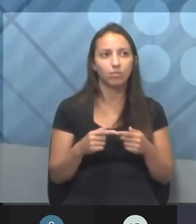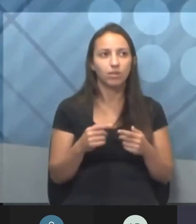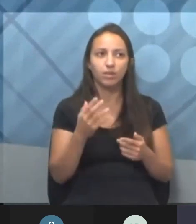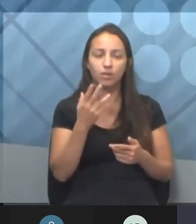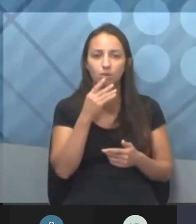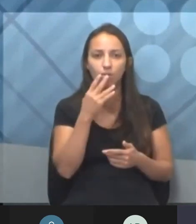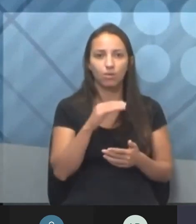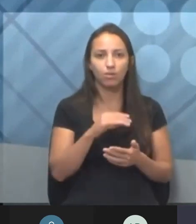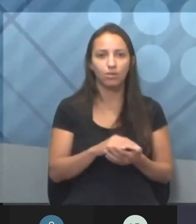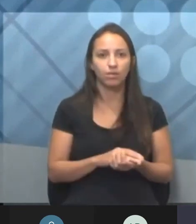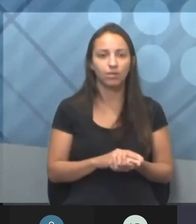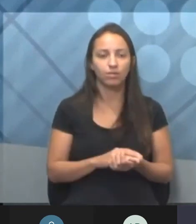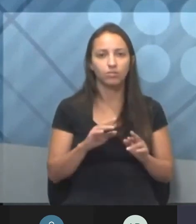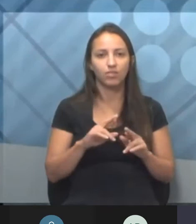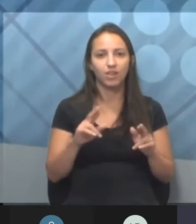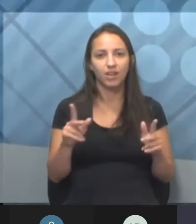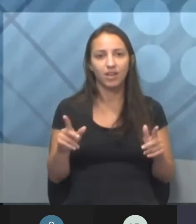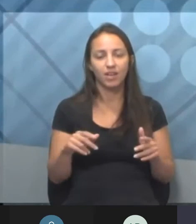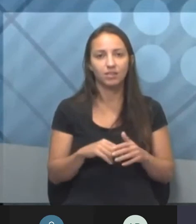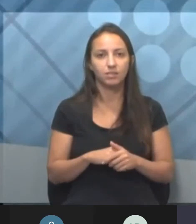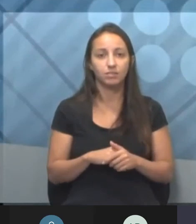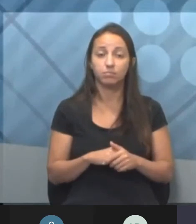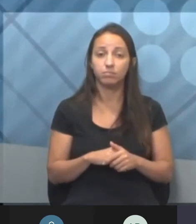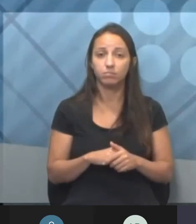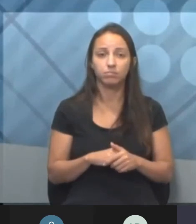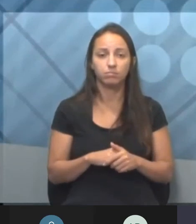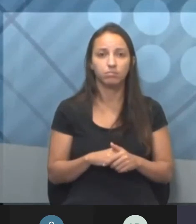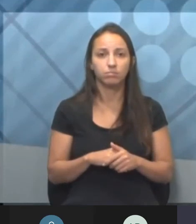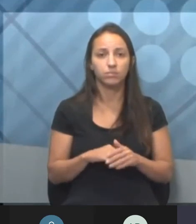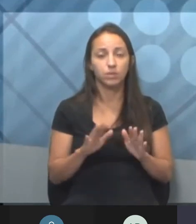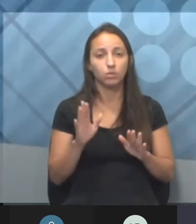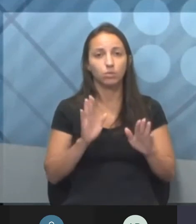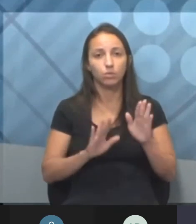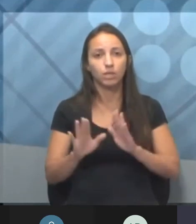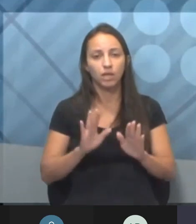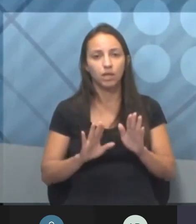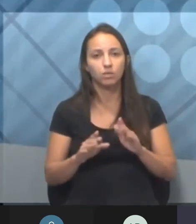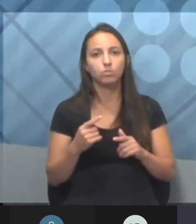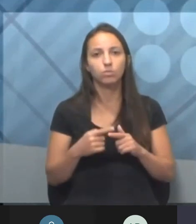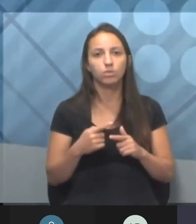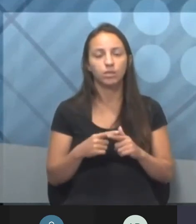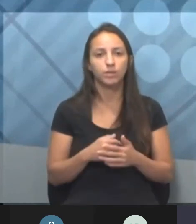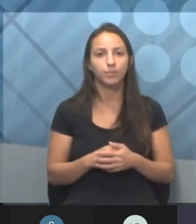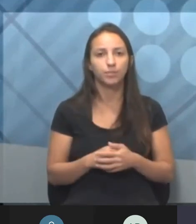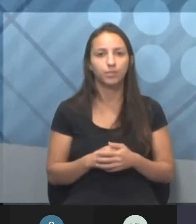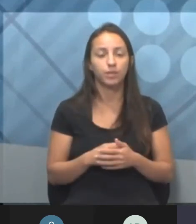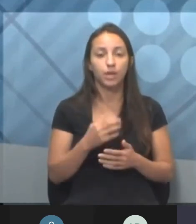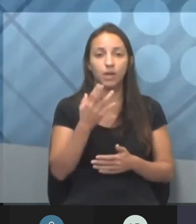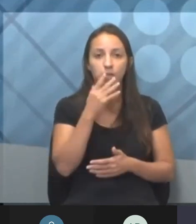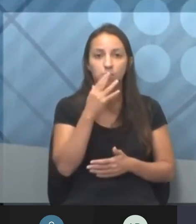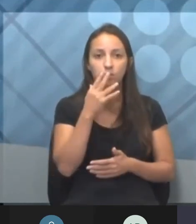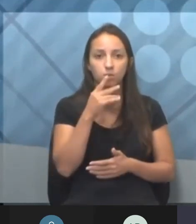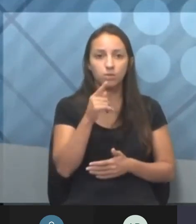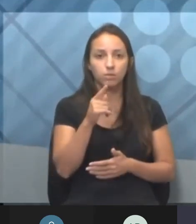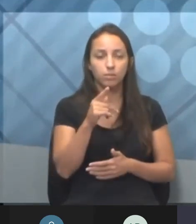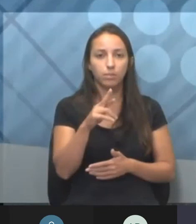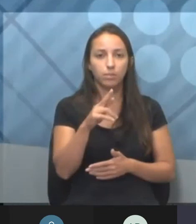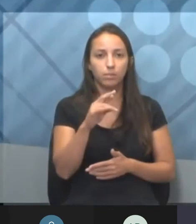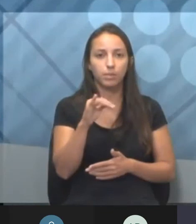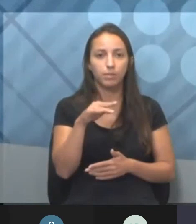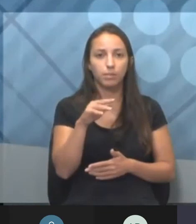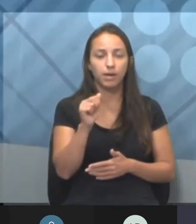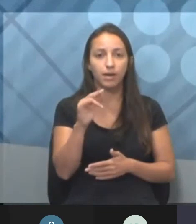vezes, então vou pintar de cores diferentes cada porção. Mas cuidado com isso, porque as cores primárias, ainda mais